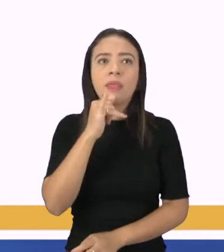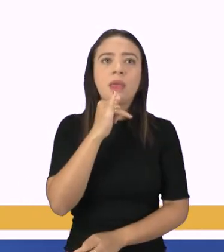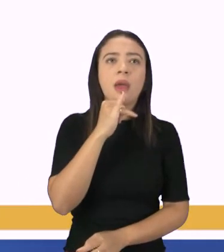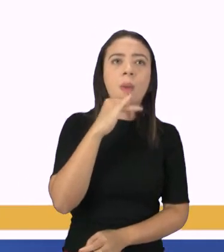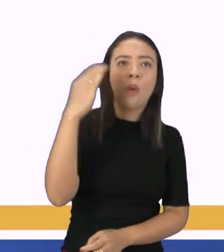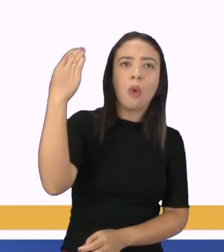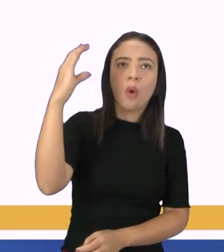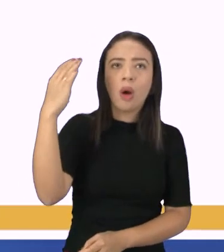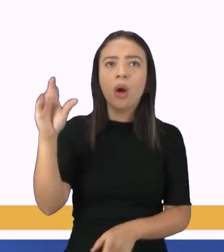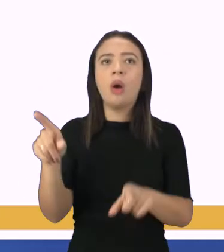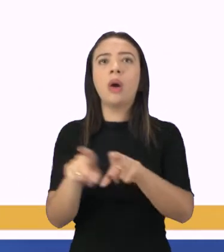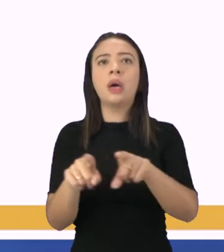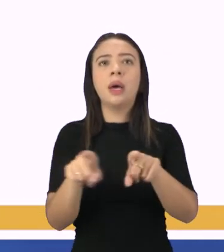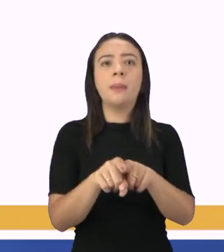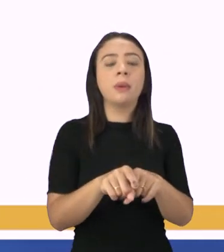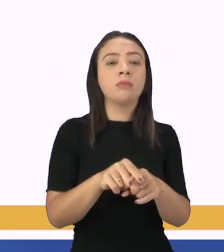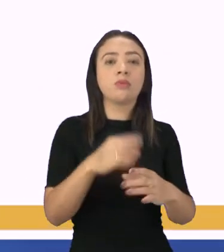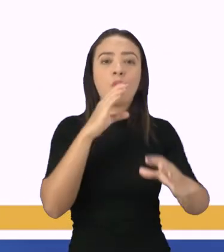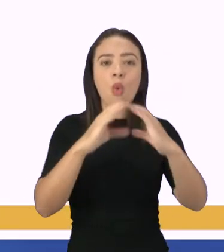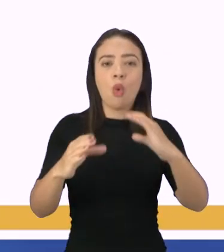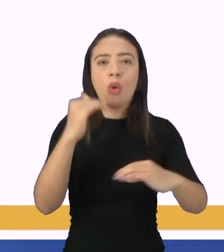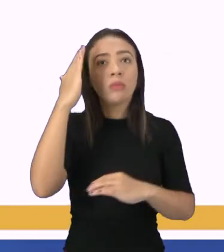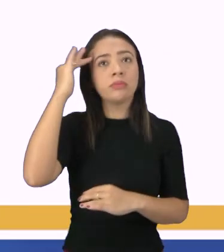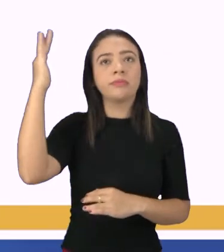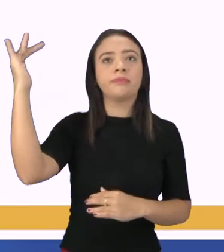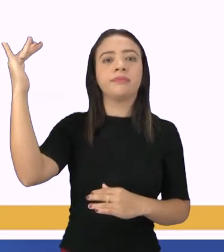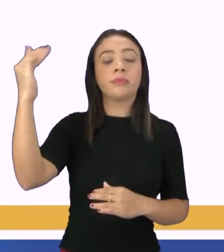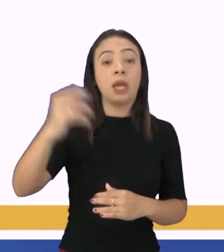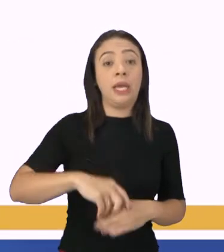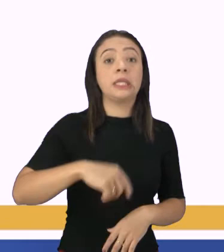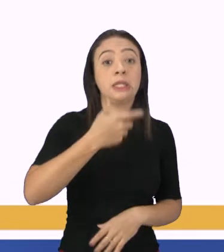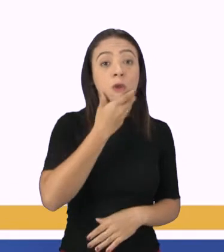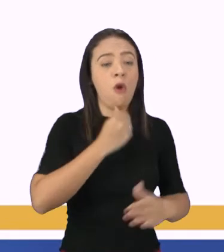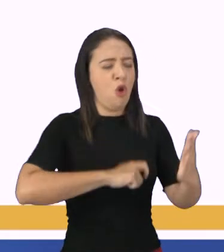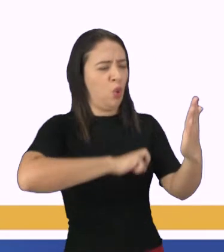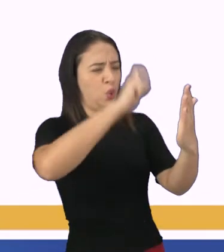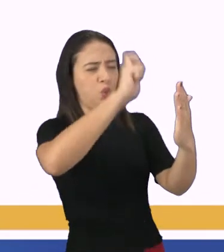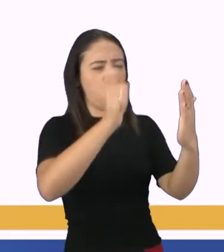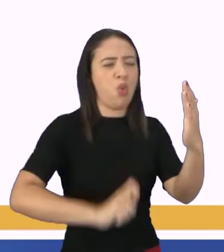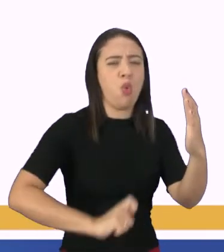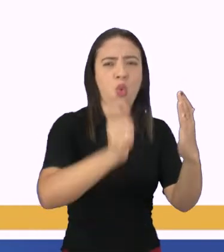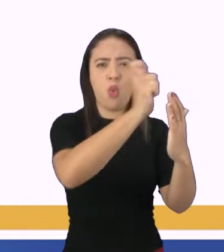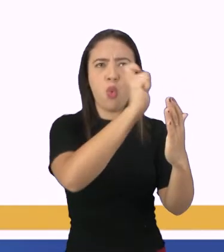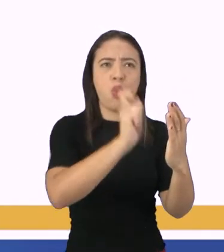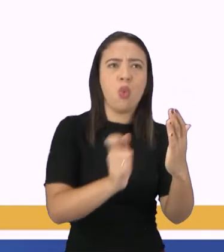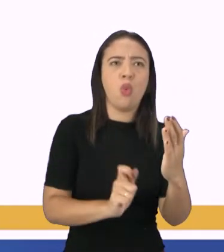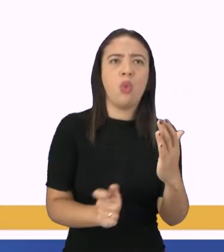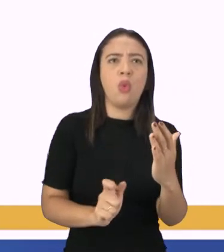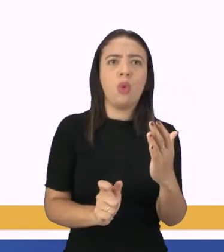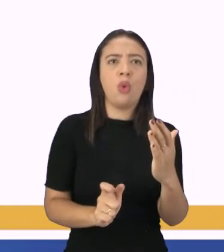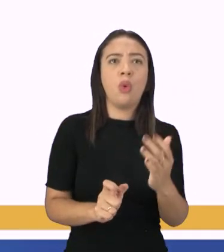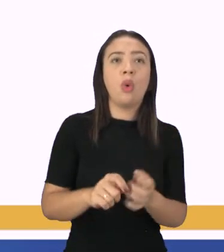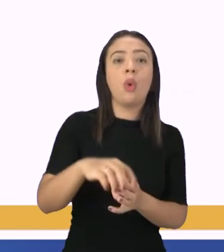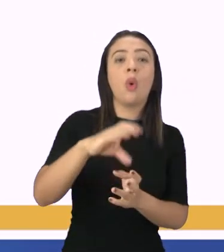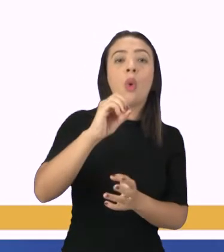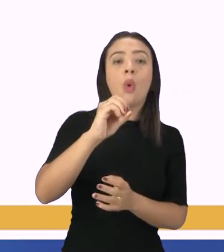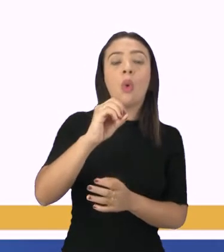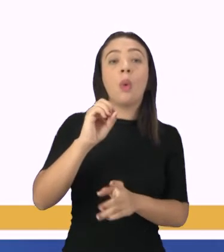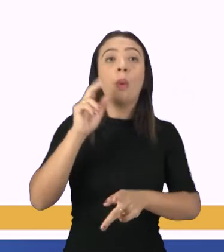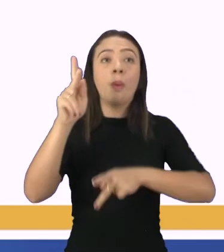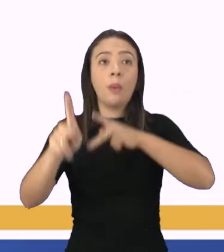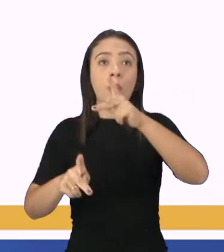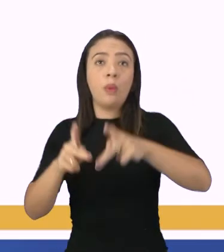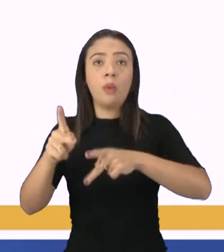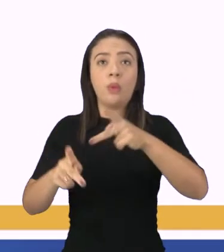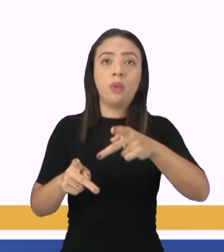e de clipes de músicos prestigiados. O grafiteiro conversou com O Povo sobre criticidade, consumo